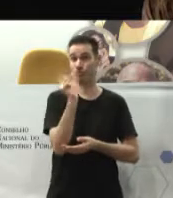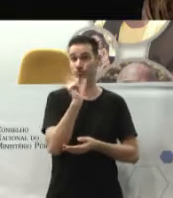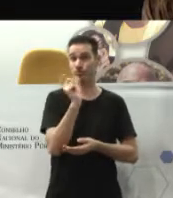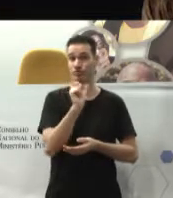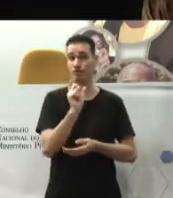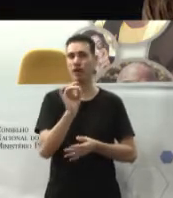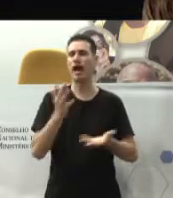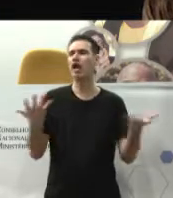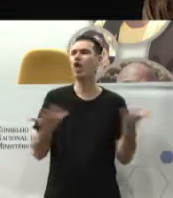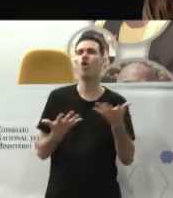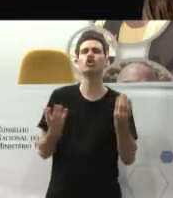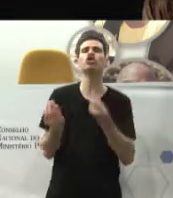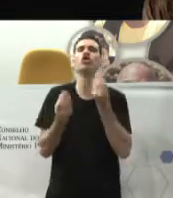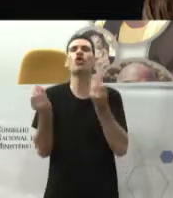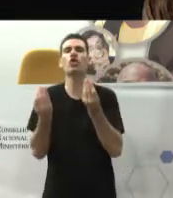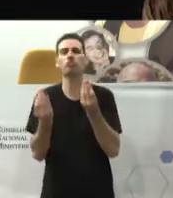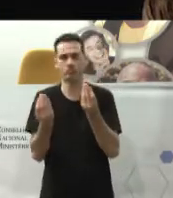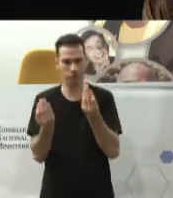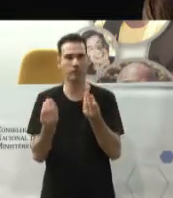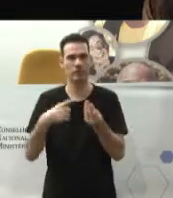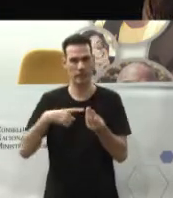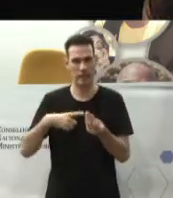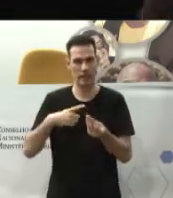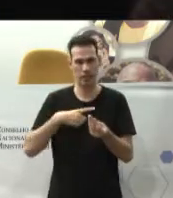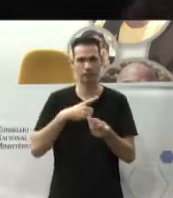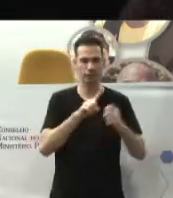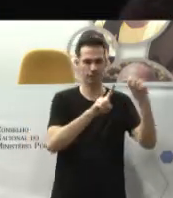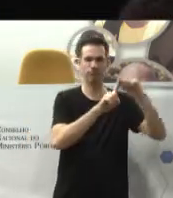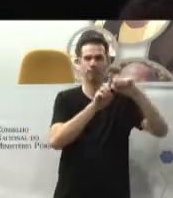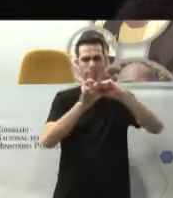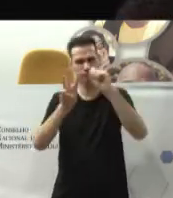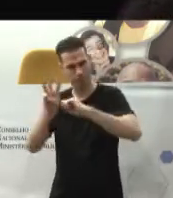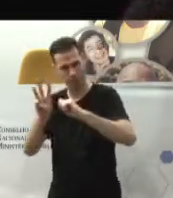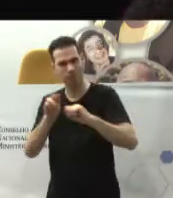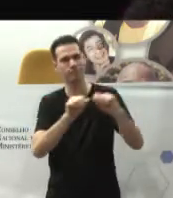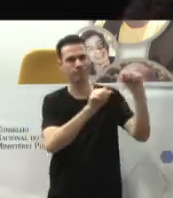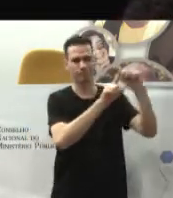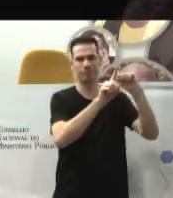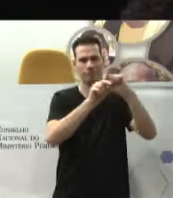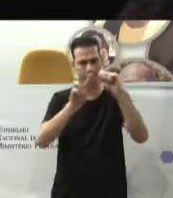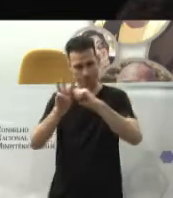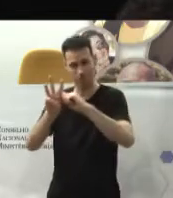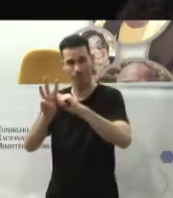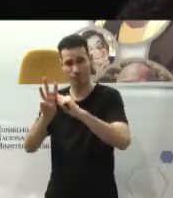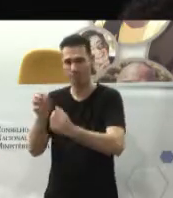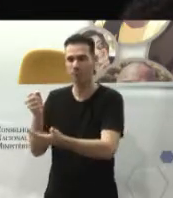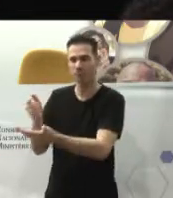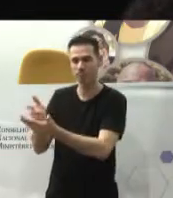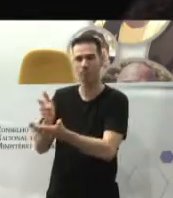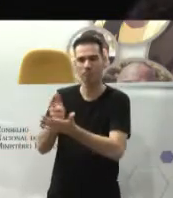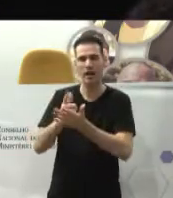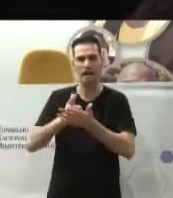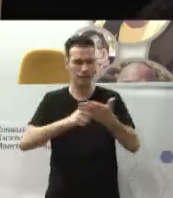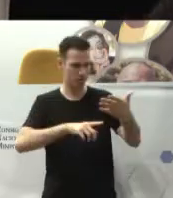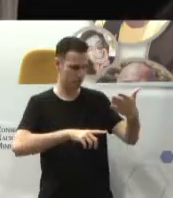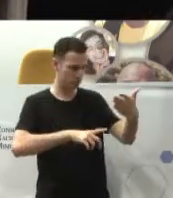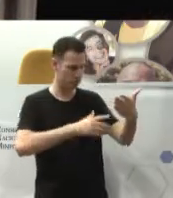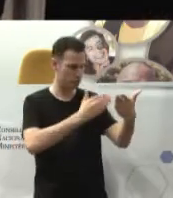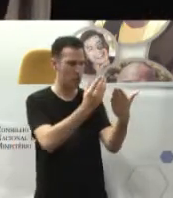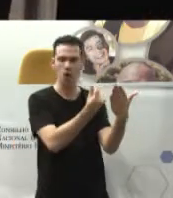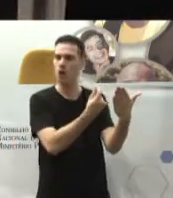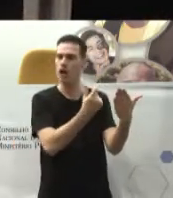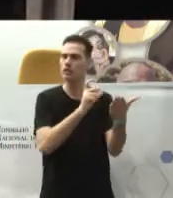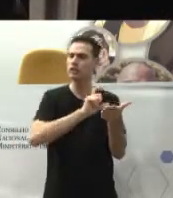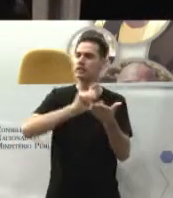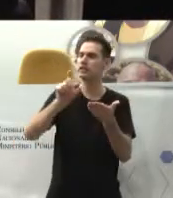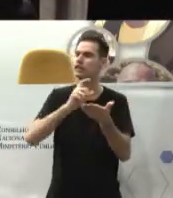pode fazer compras, essas compras são feitas trimestrais, né? Ela tem todo o dado, a Secretaria de Saúde em